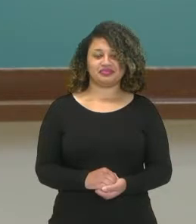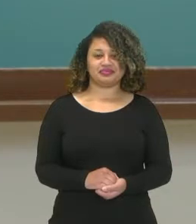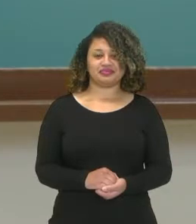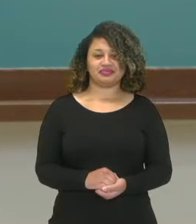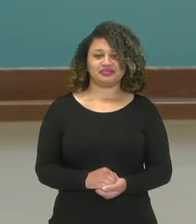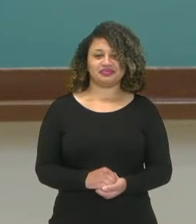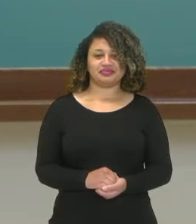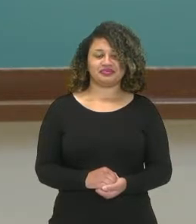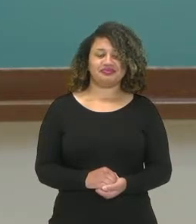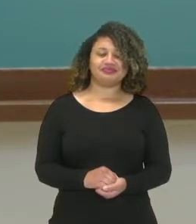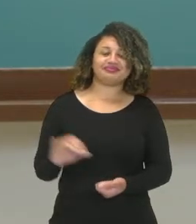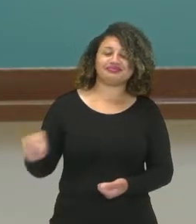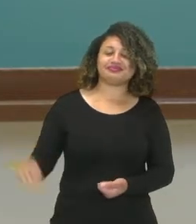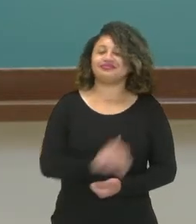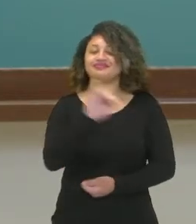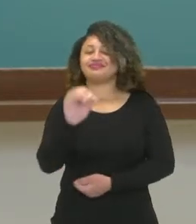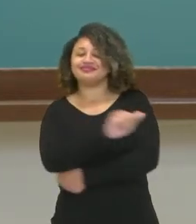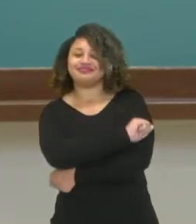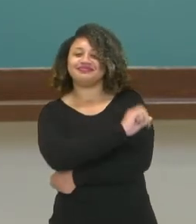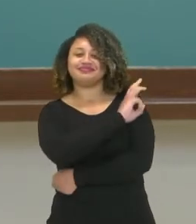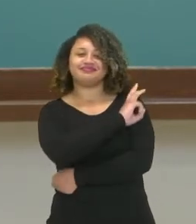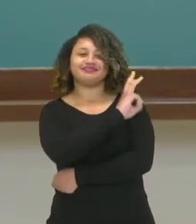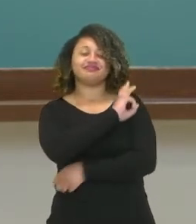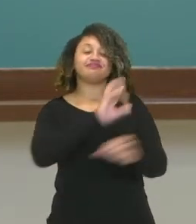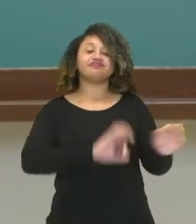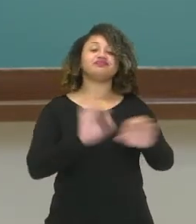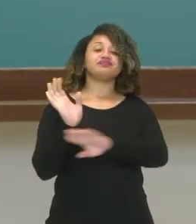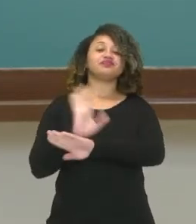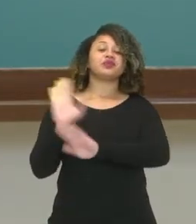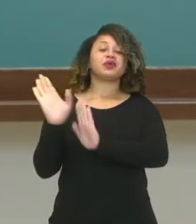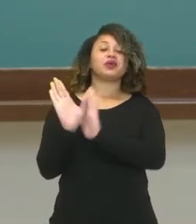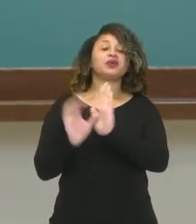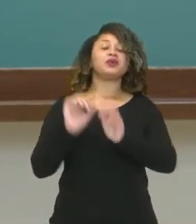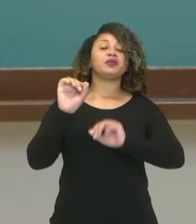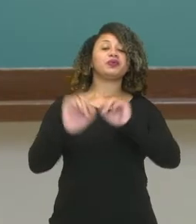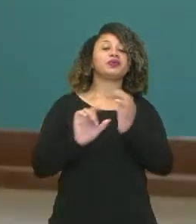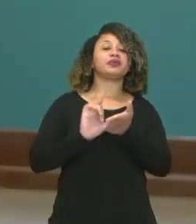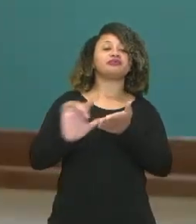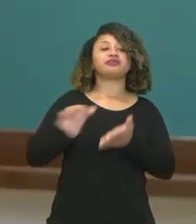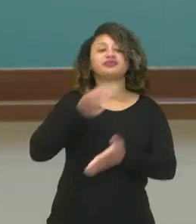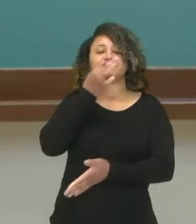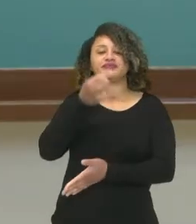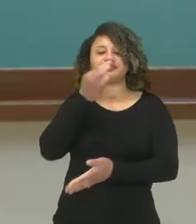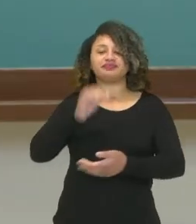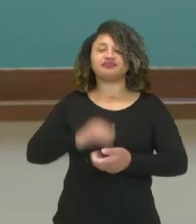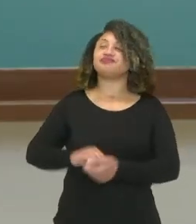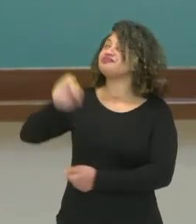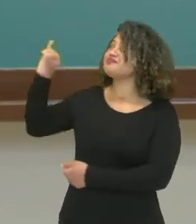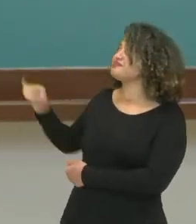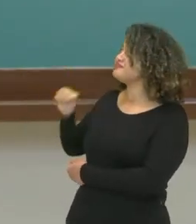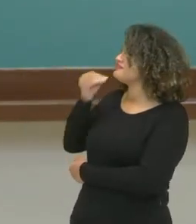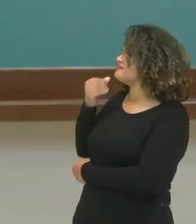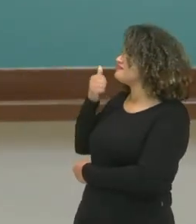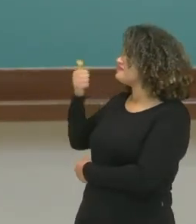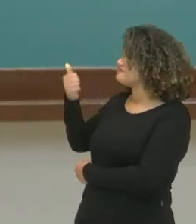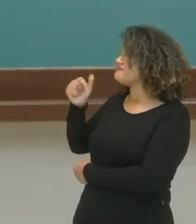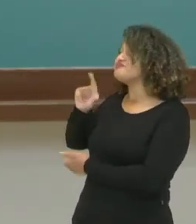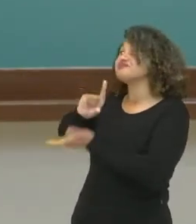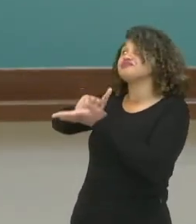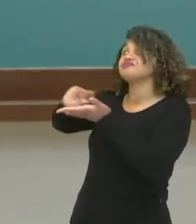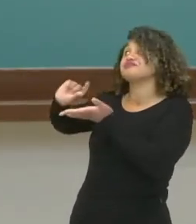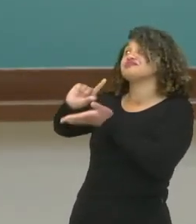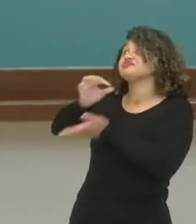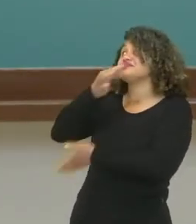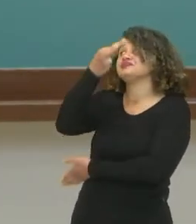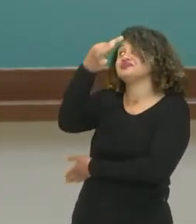Olá, estudantes da terceira série. Nesse vídeo vamos falar sobre artigo de opinião. Oi, Jéssica, como é o sinal de artigo de